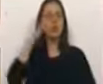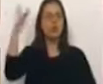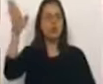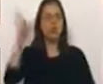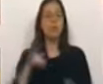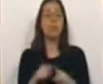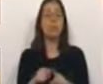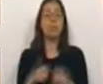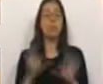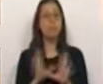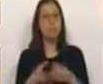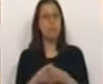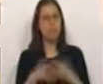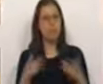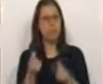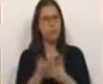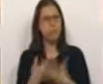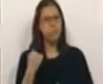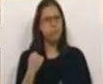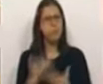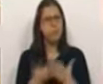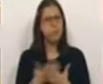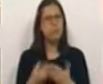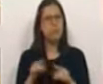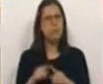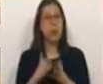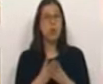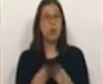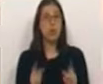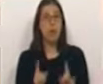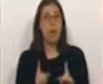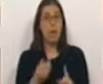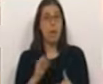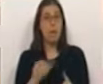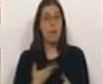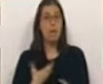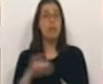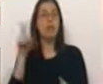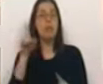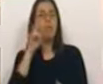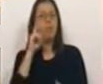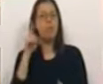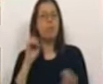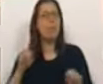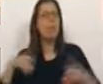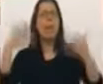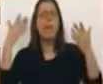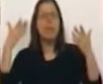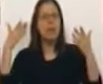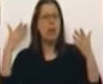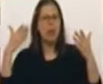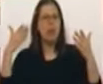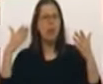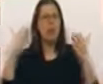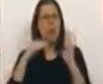estrangeiro, a um grande grupo económico, é a solução que o PSD e o CDS defenderam desde o início. Exatamente. E